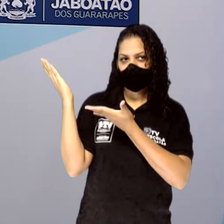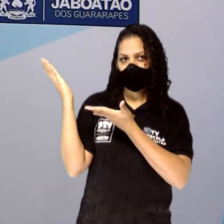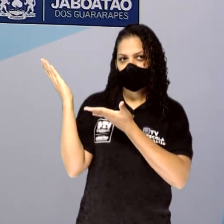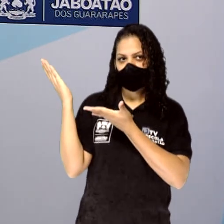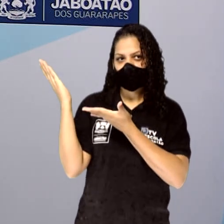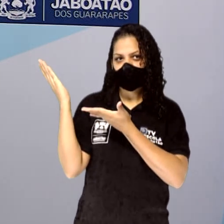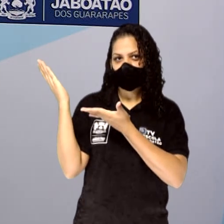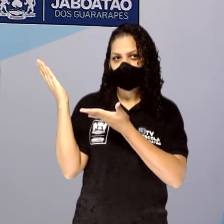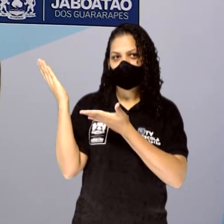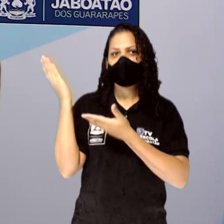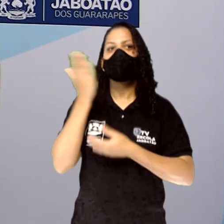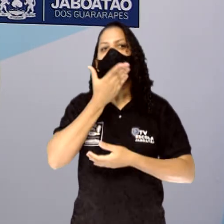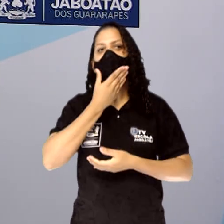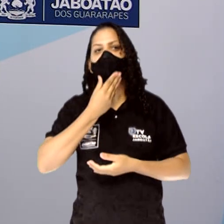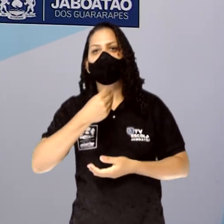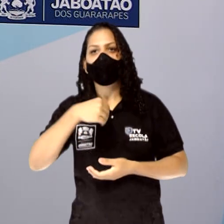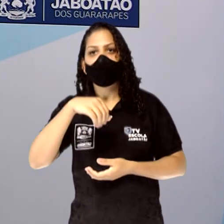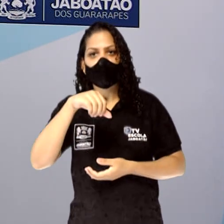Father.